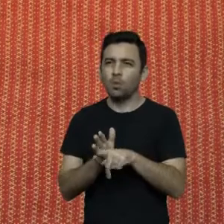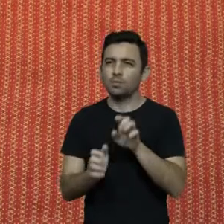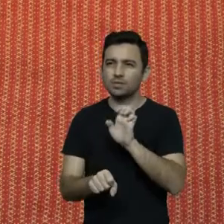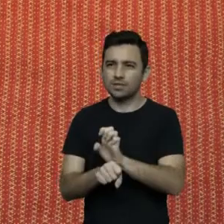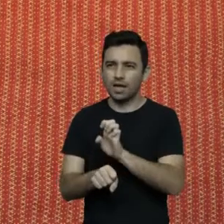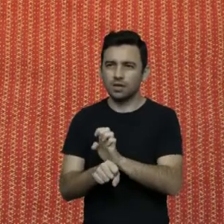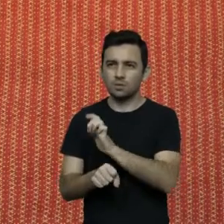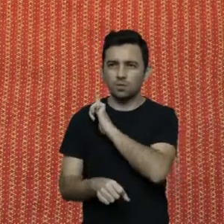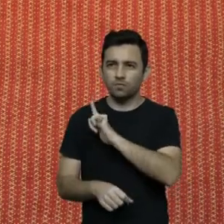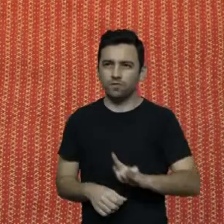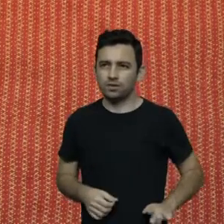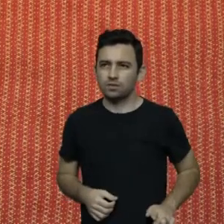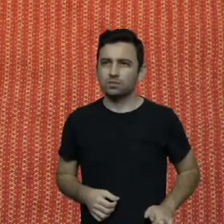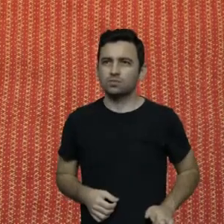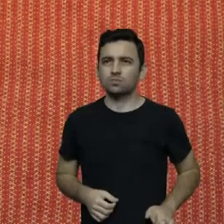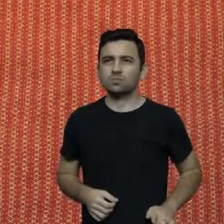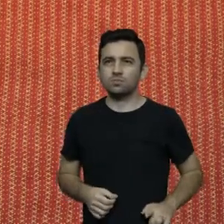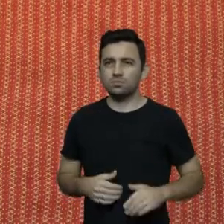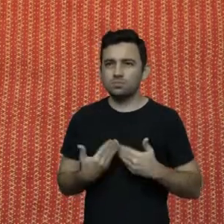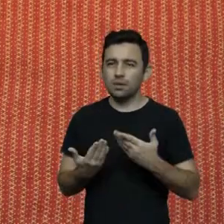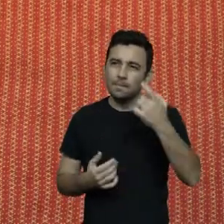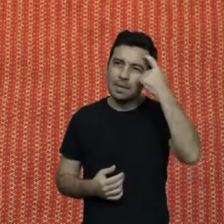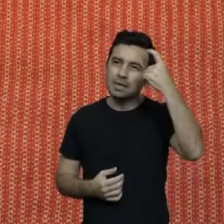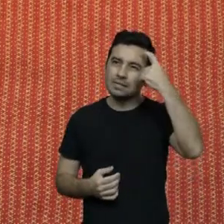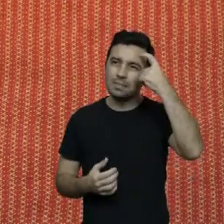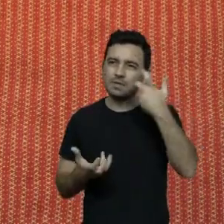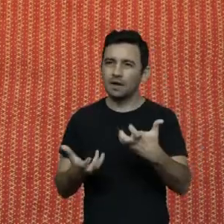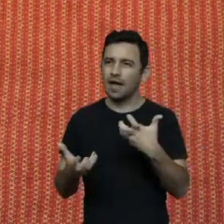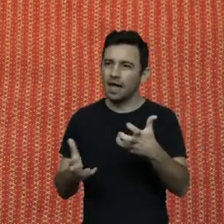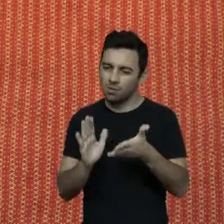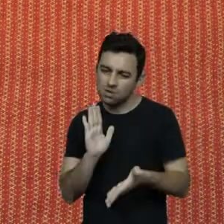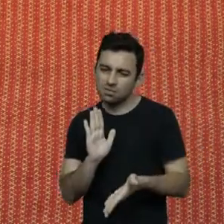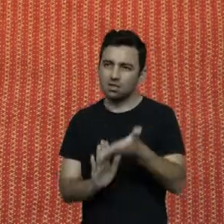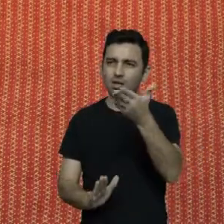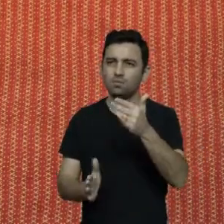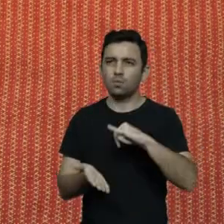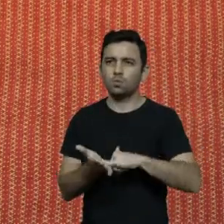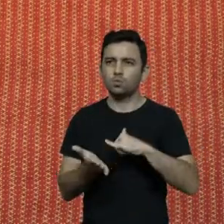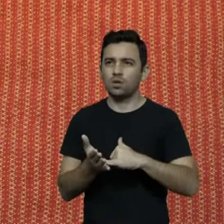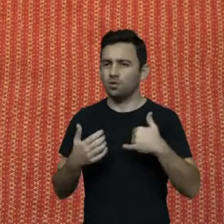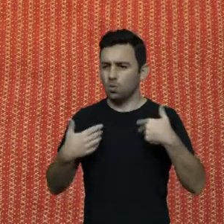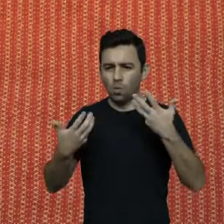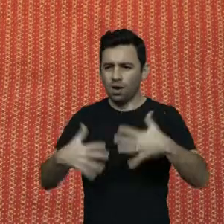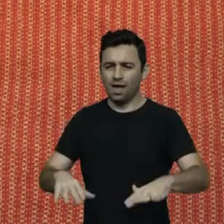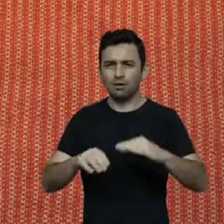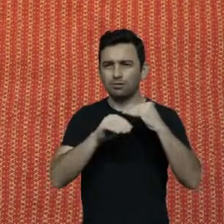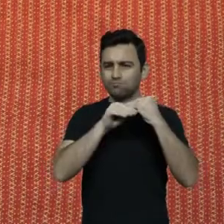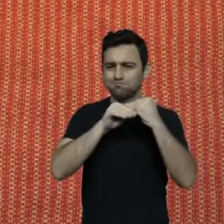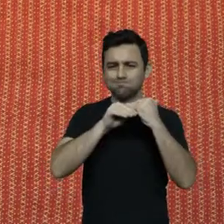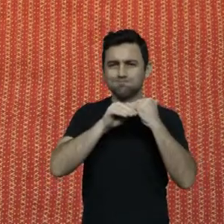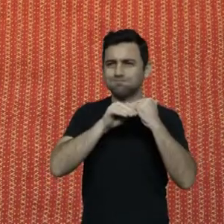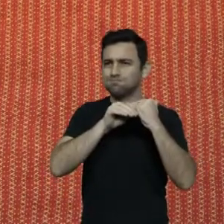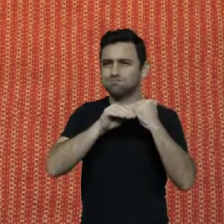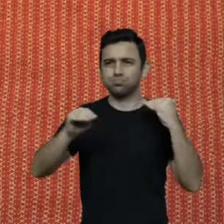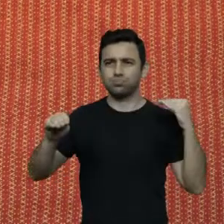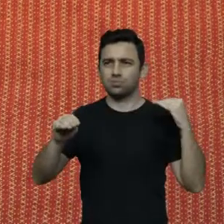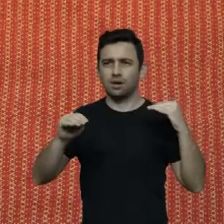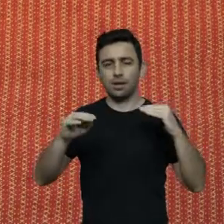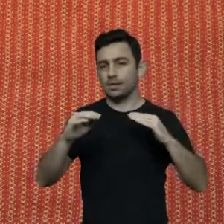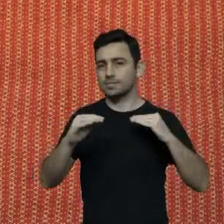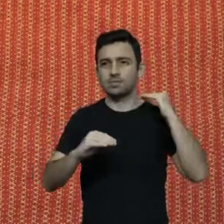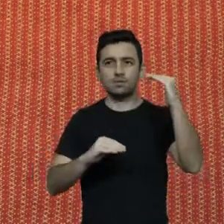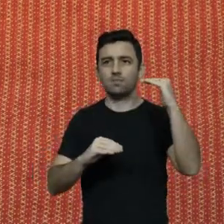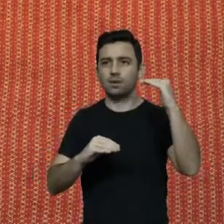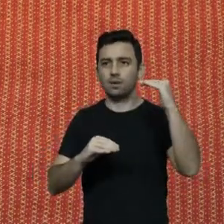mais estatizante é pensamento de quem gosta de aumentar imposto porque eu não quero nivelar os impostos no estado por cima